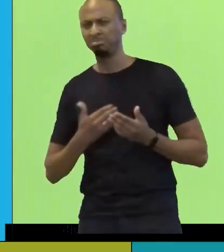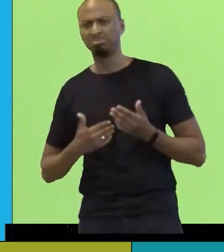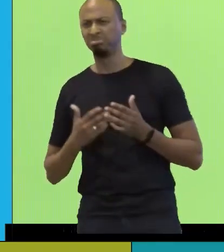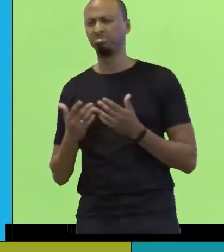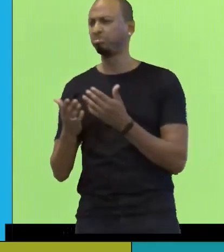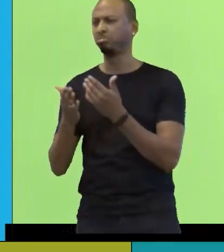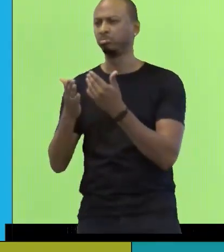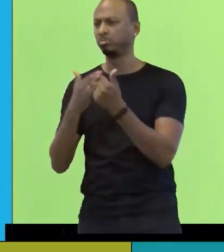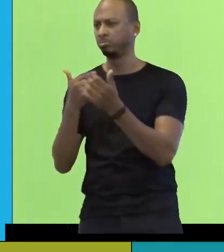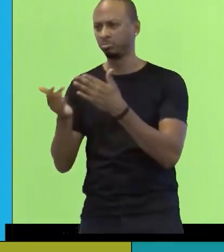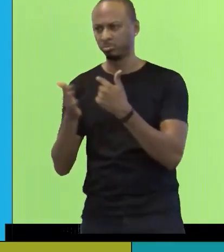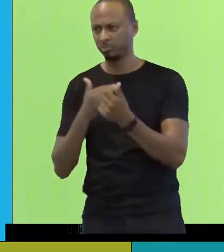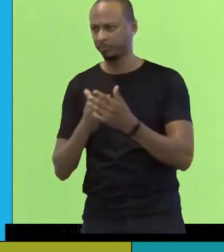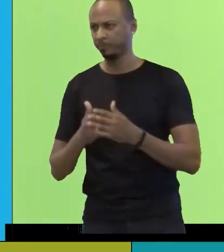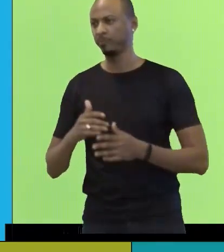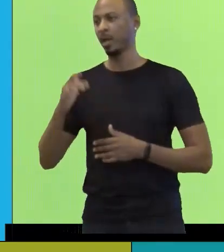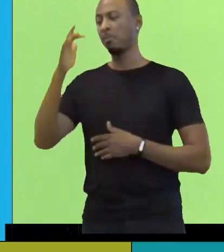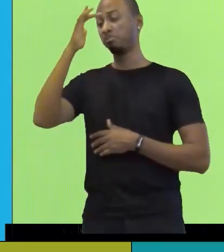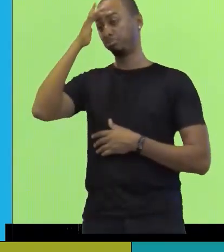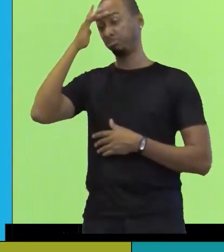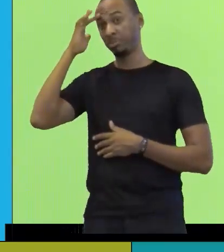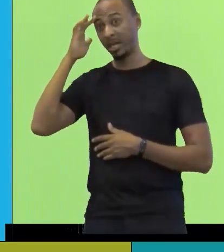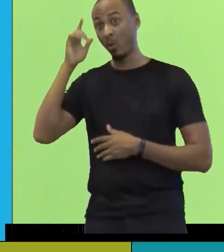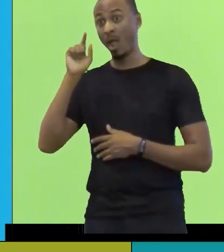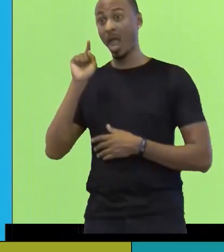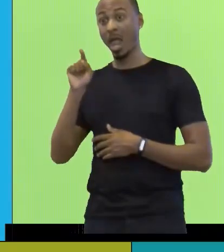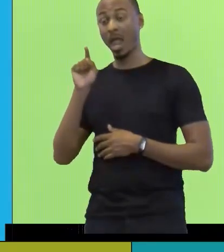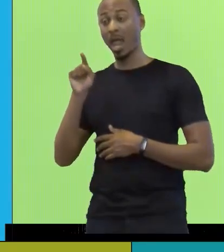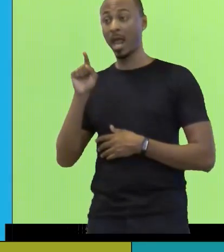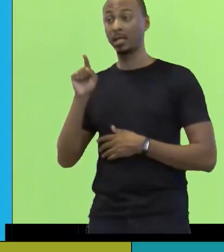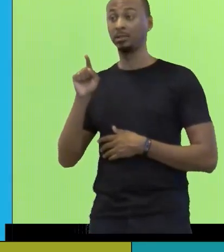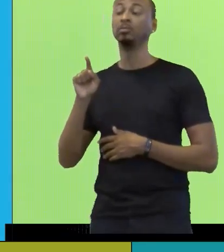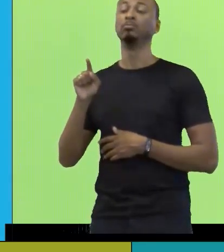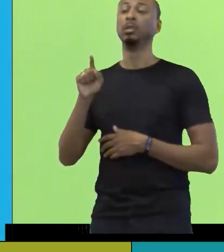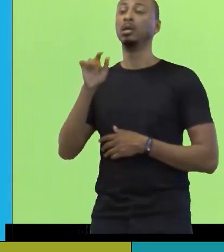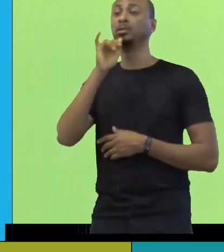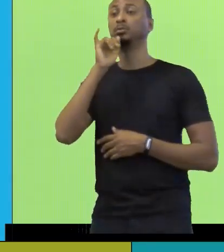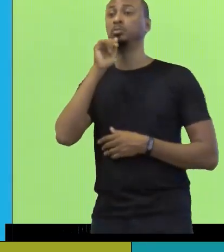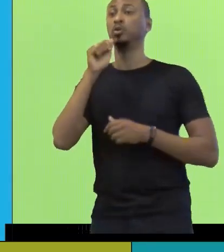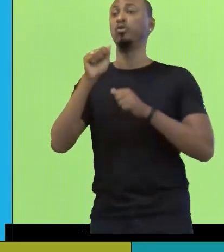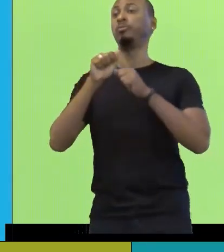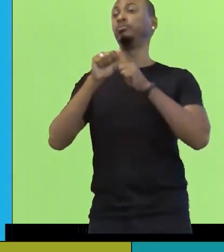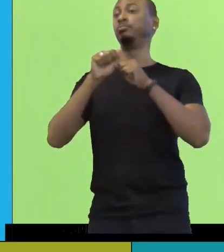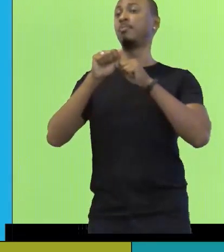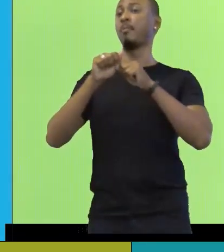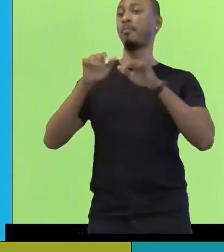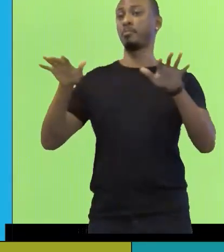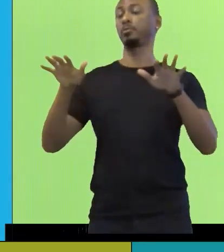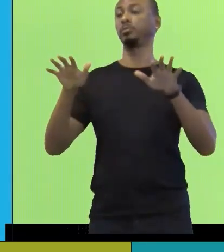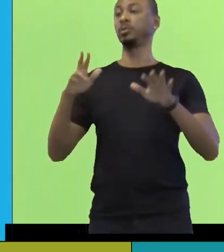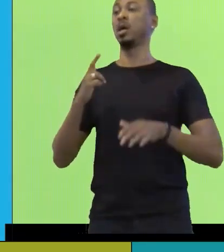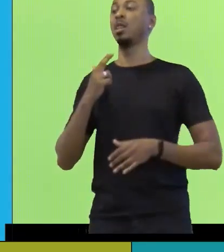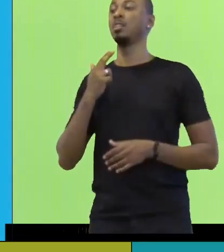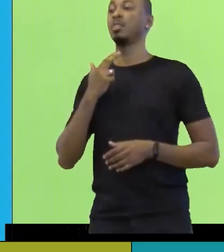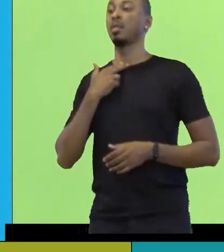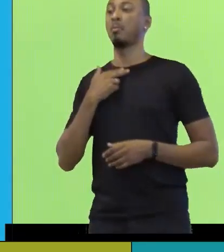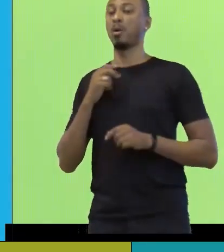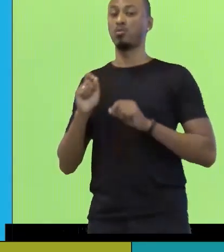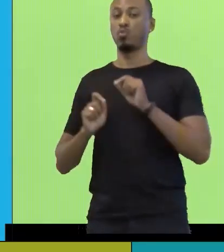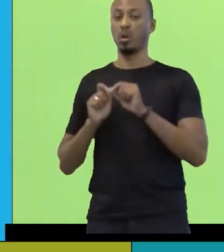seja ele o que for, ele, enquanto figura pública, ele não pode querer